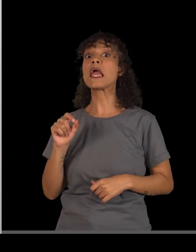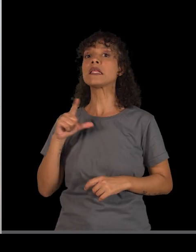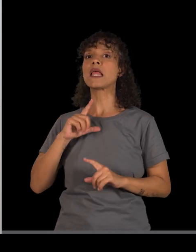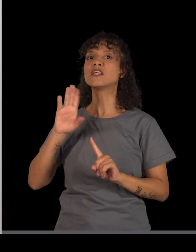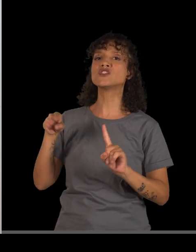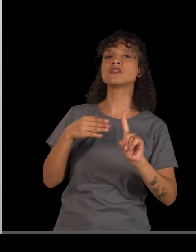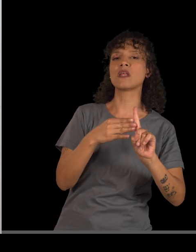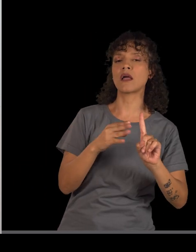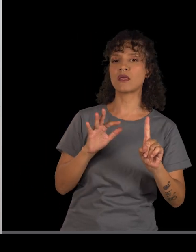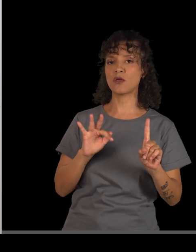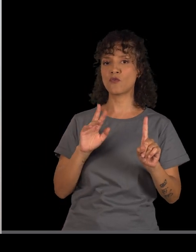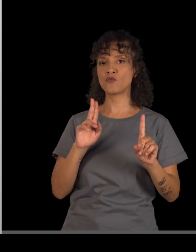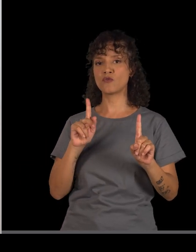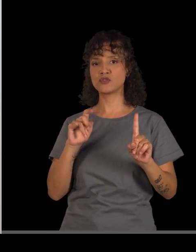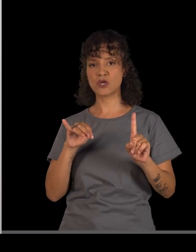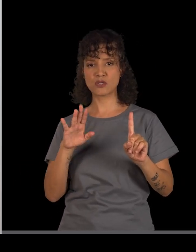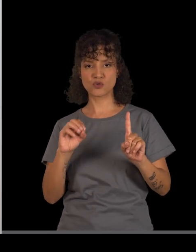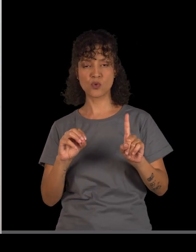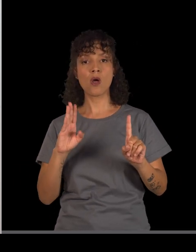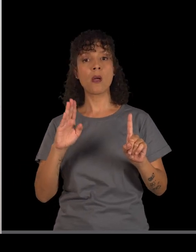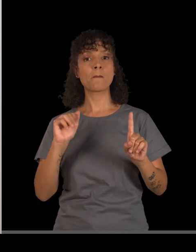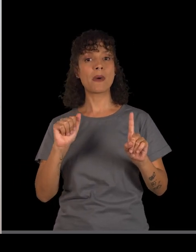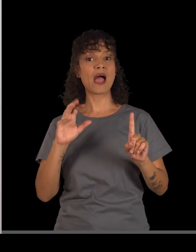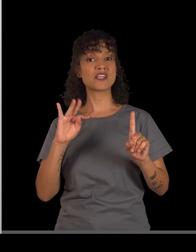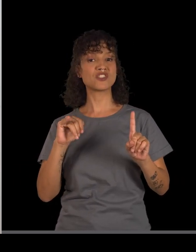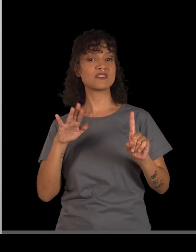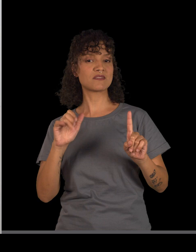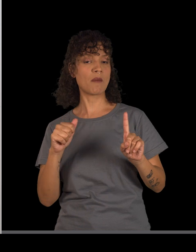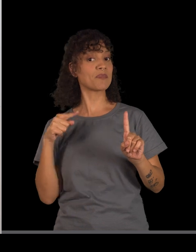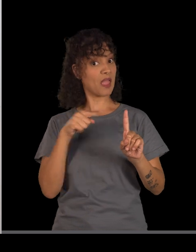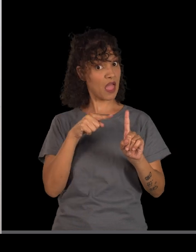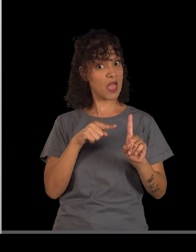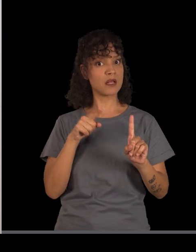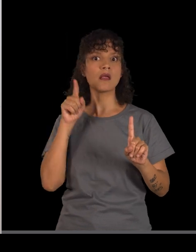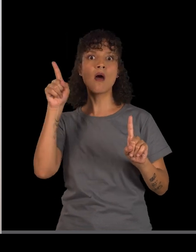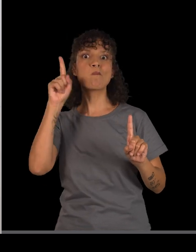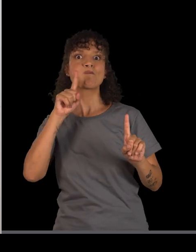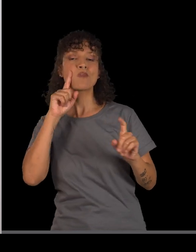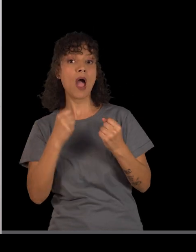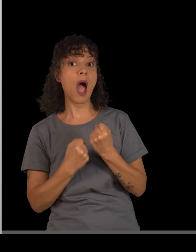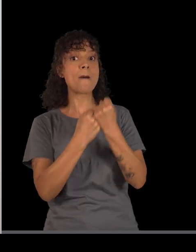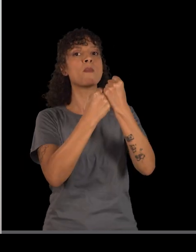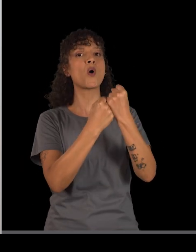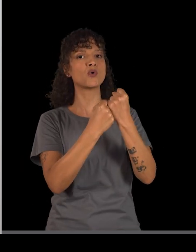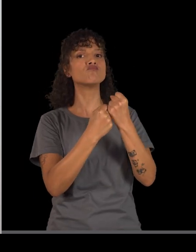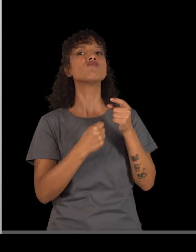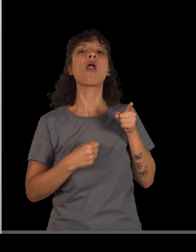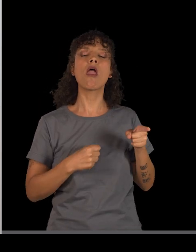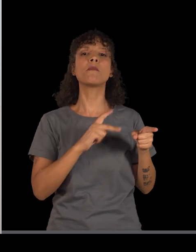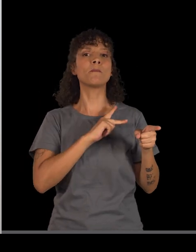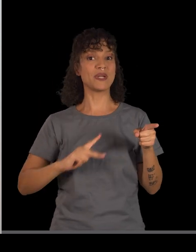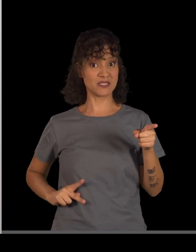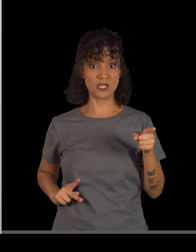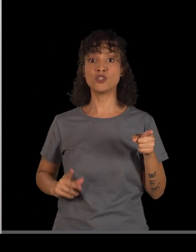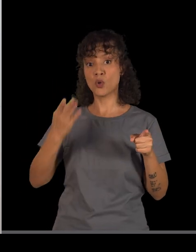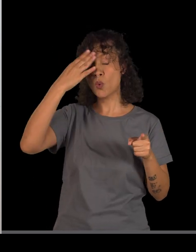Fulgêncio Batista. Ele, então, teve apoio dos Estados Unidos para governar Cuba. Porém,